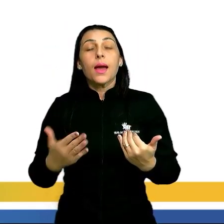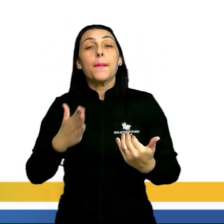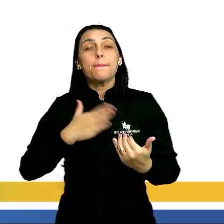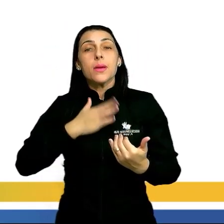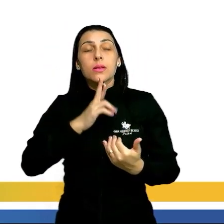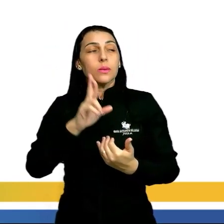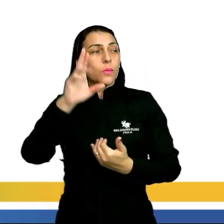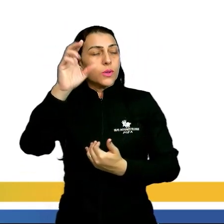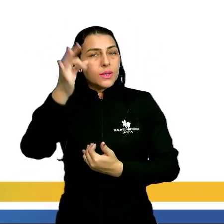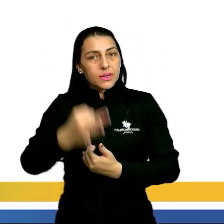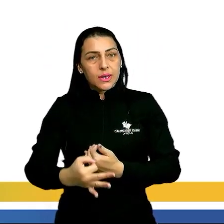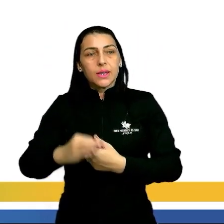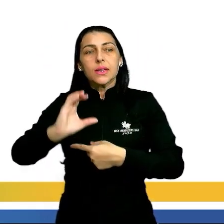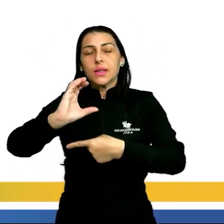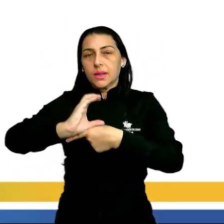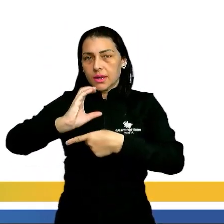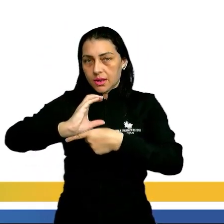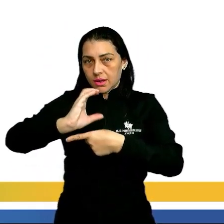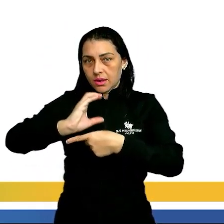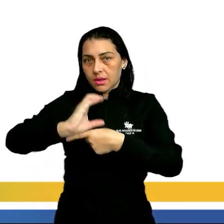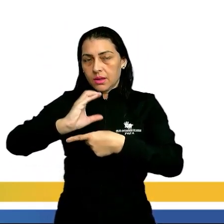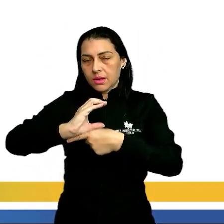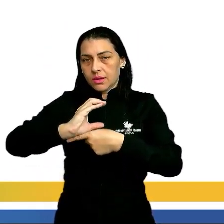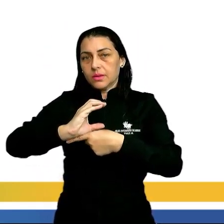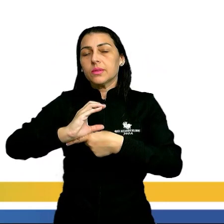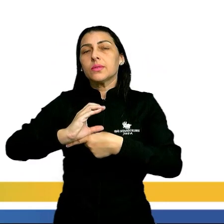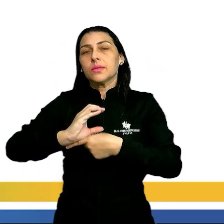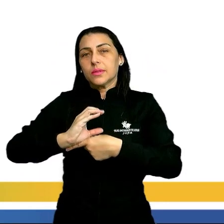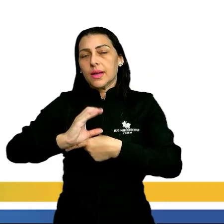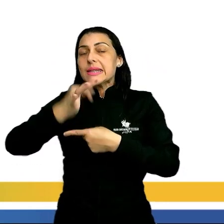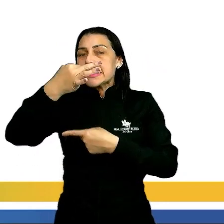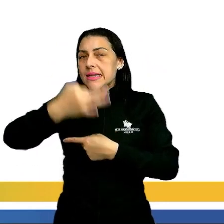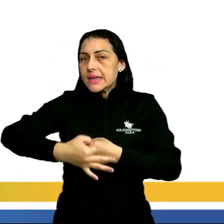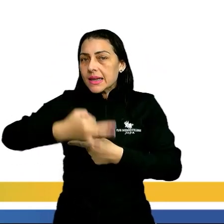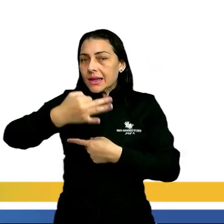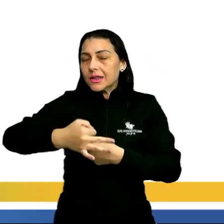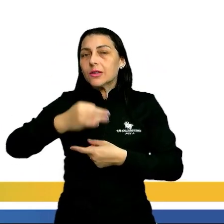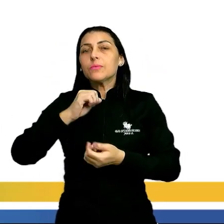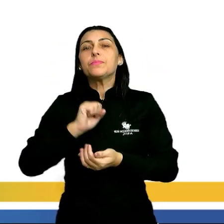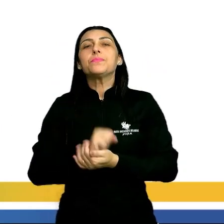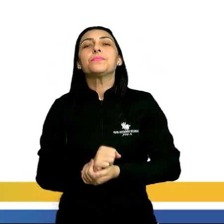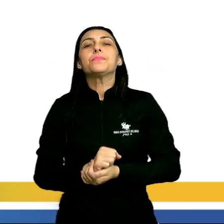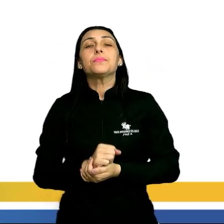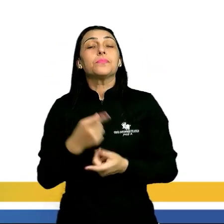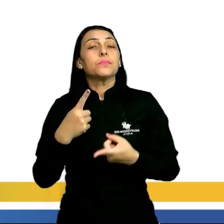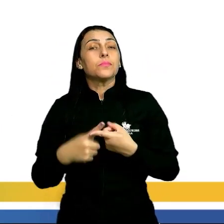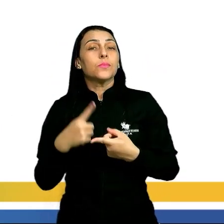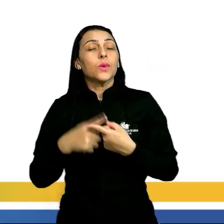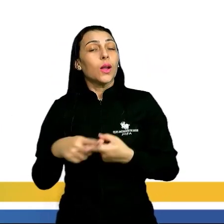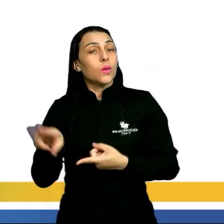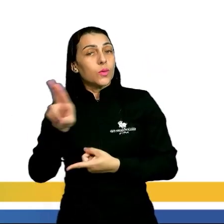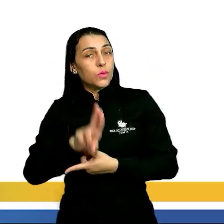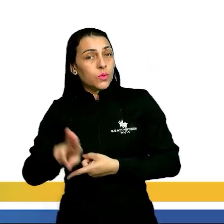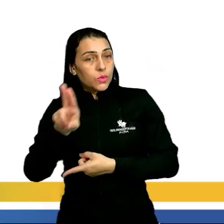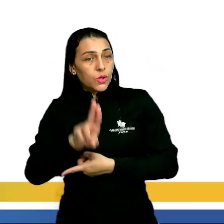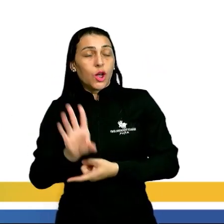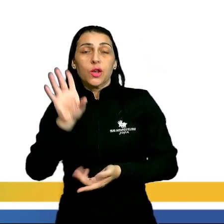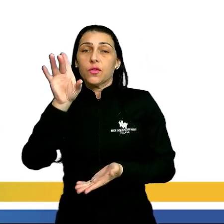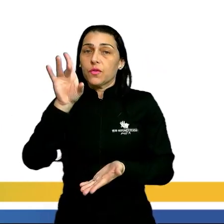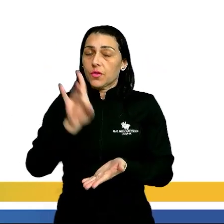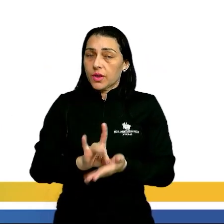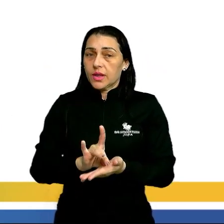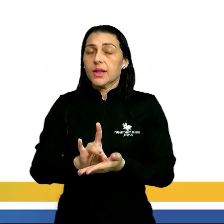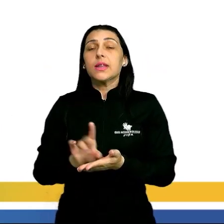minha alternativa assertiva, a questão correta aí, tá? Porque ele utiliza realmente